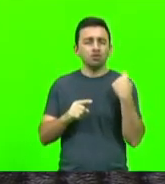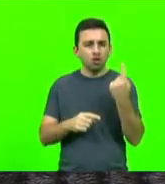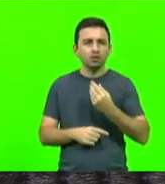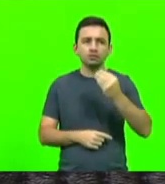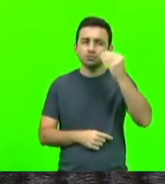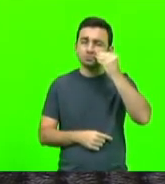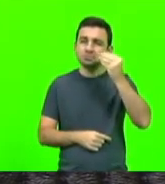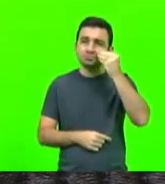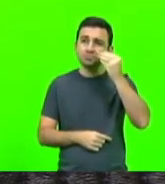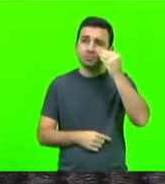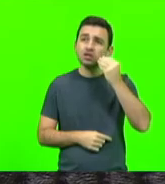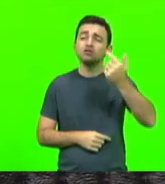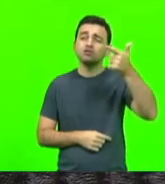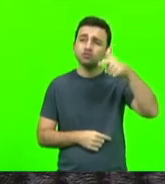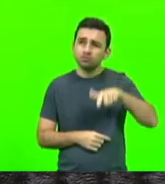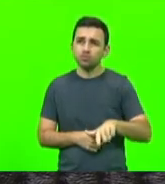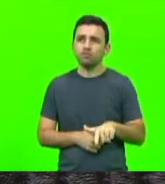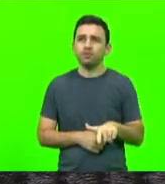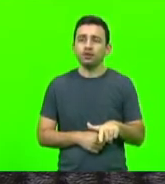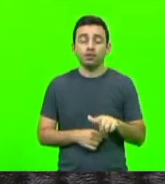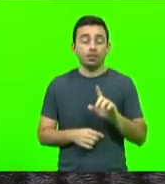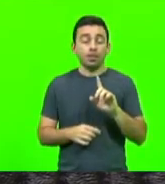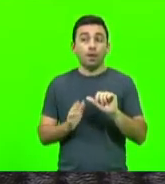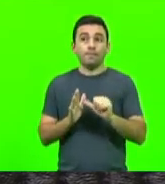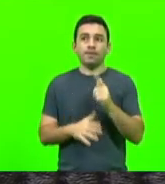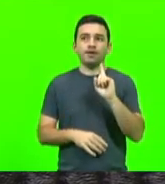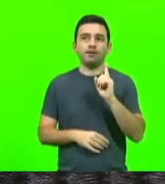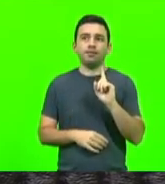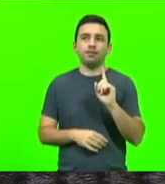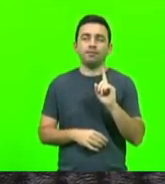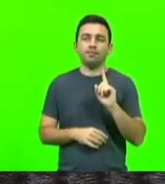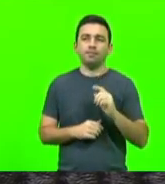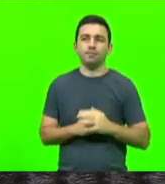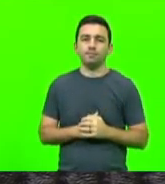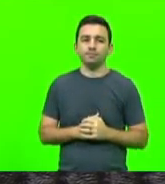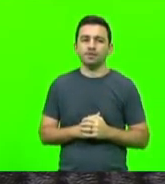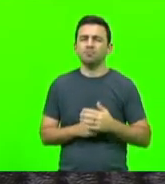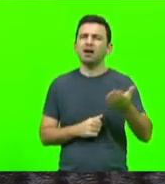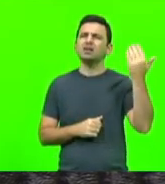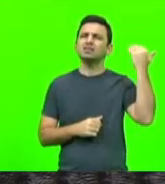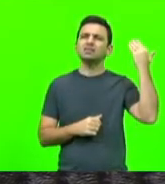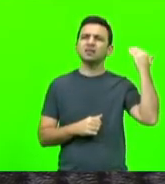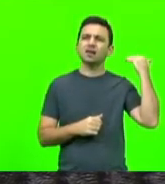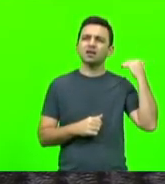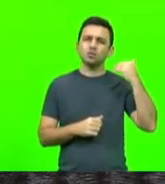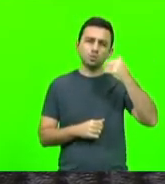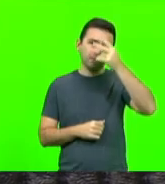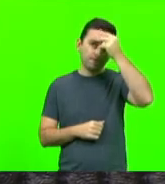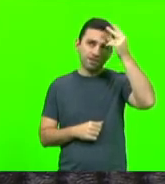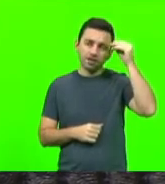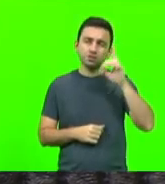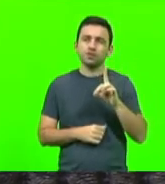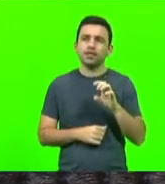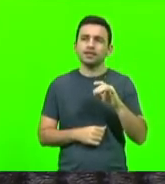mais uma vez, não é a primeira vez, desde a época do prefeito Décio Lima,